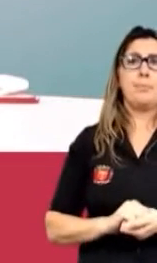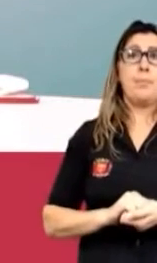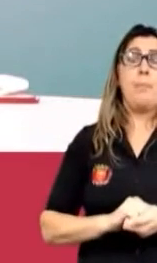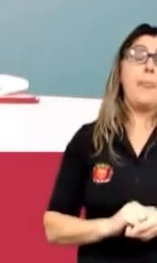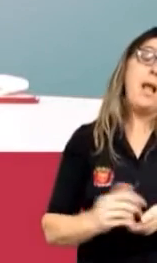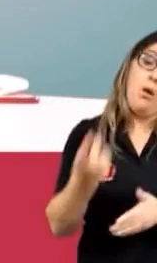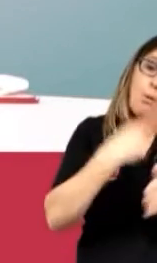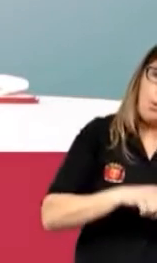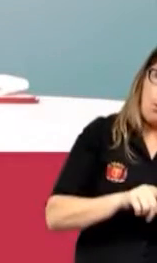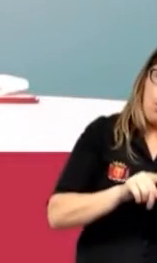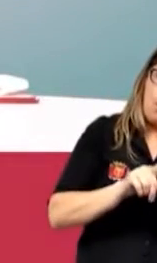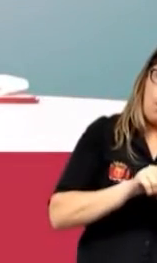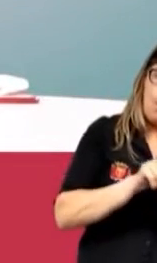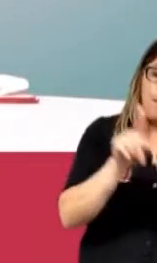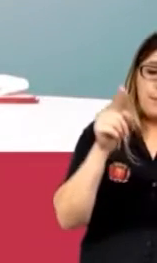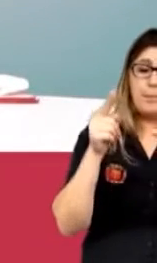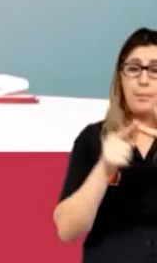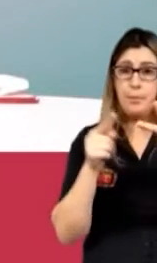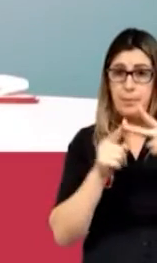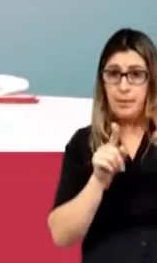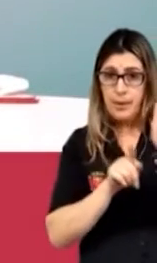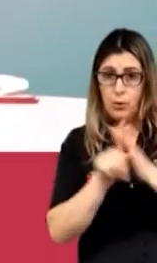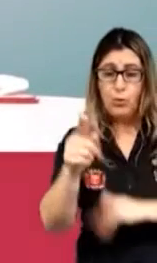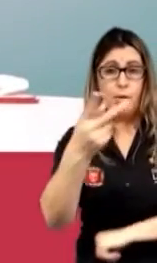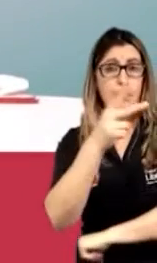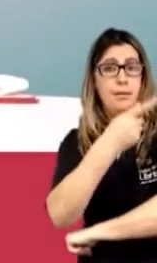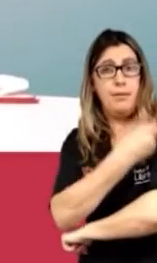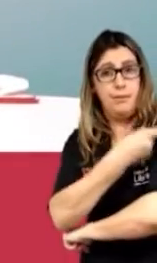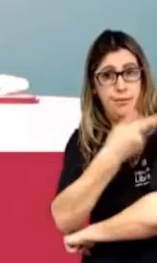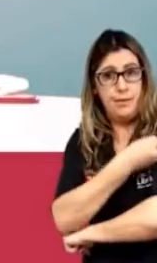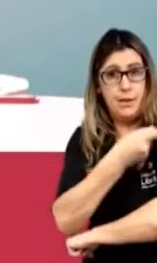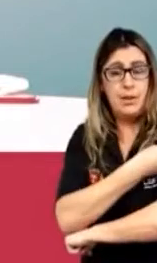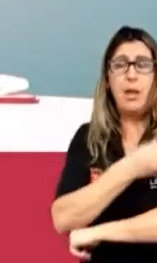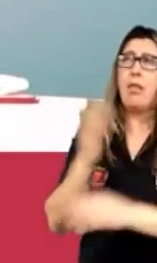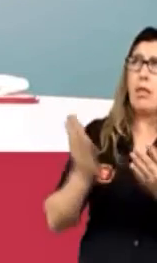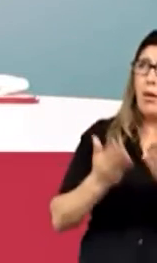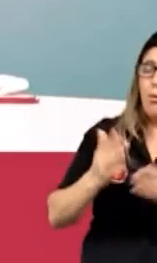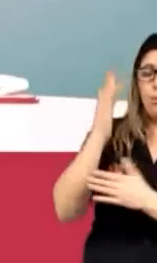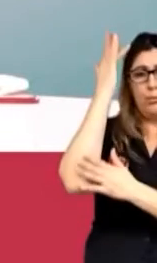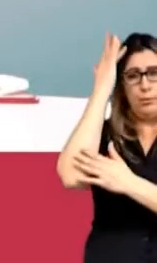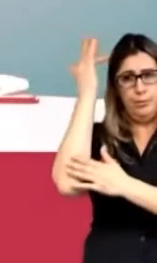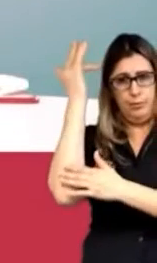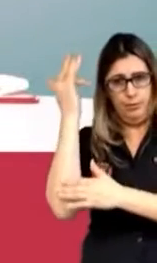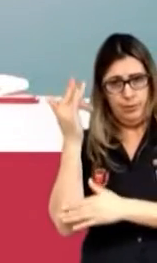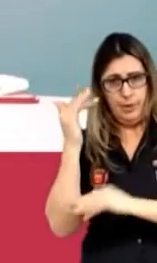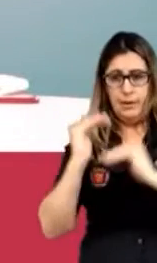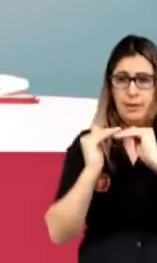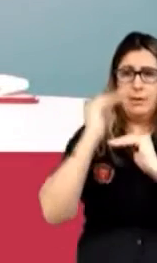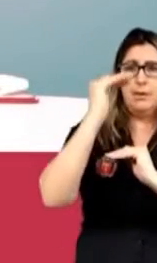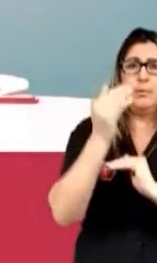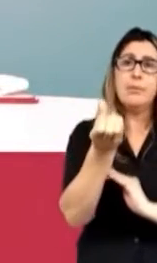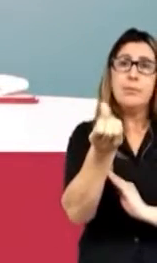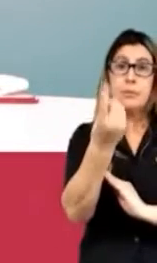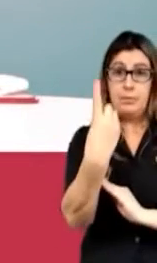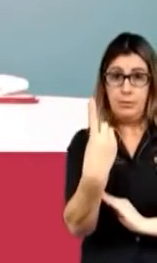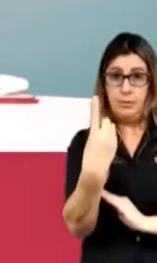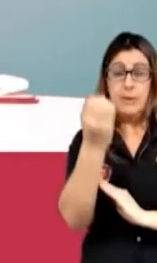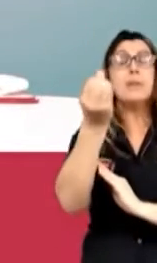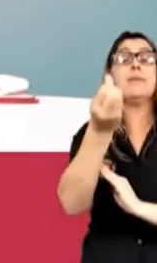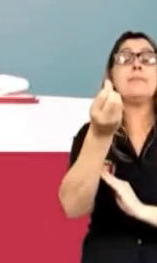pergunta que estão fazendo também, a vacina, nós fizemos hoje e amanhã para a população acima de 60